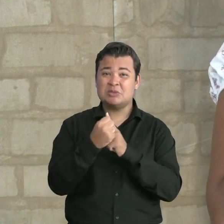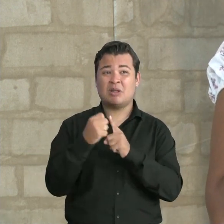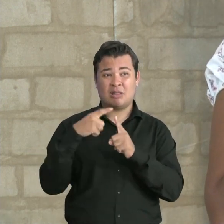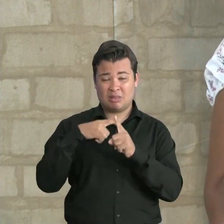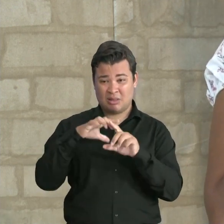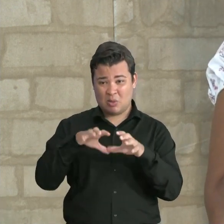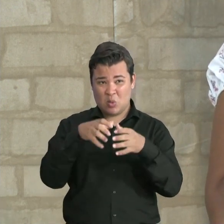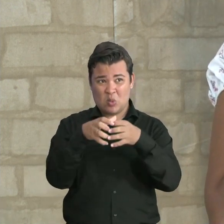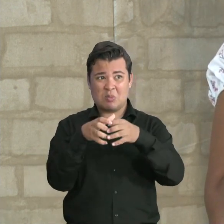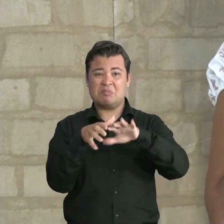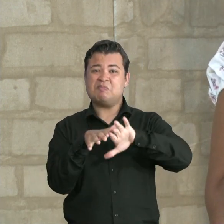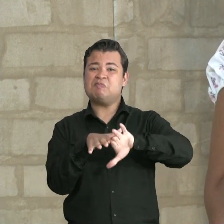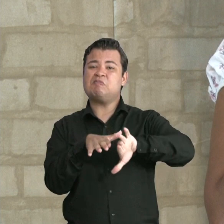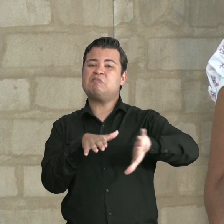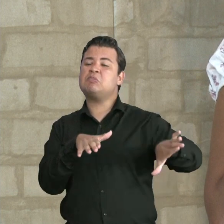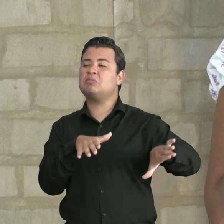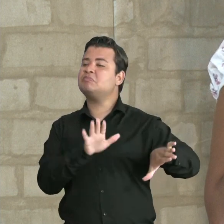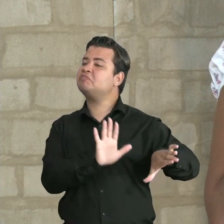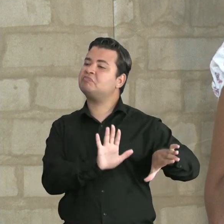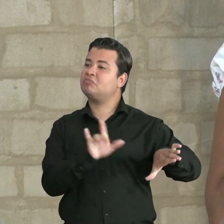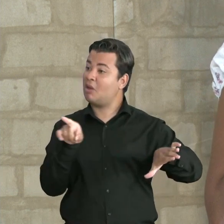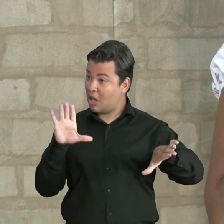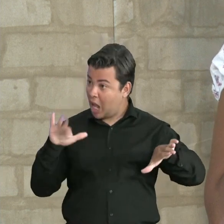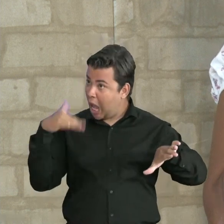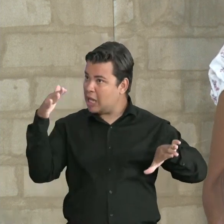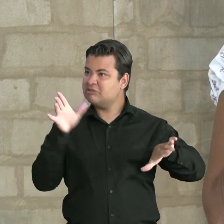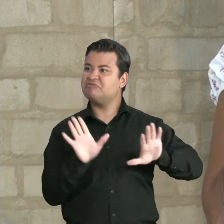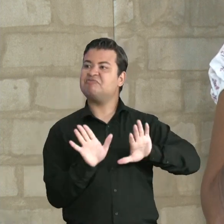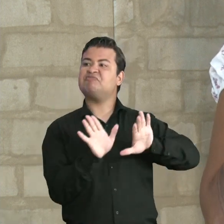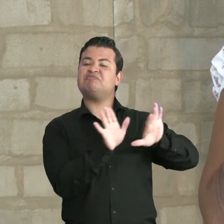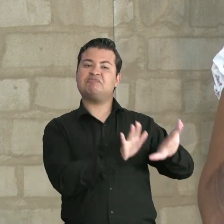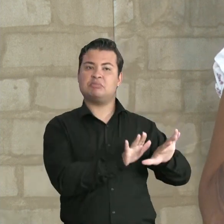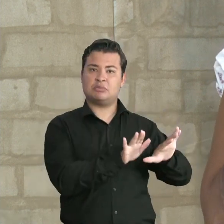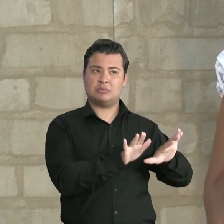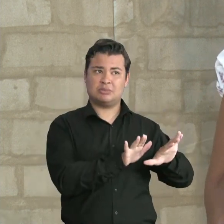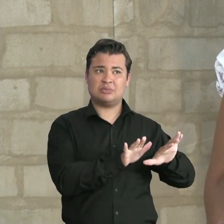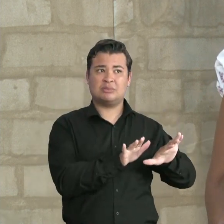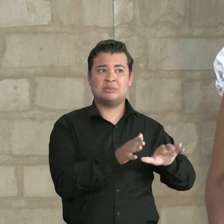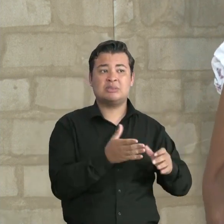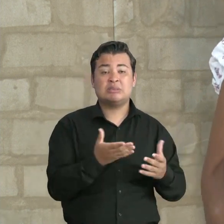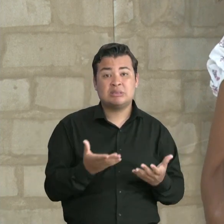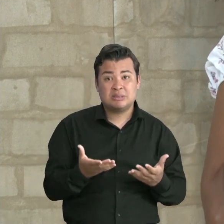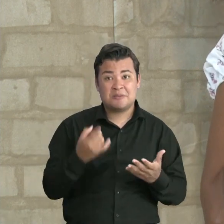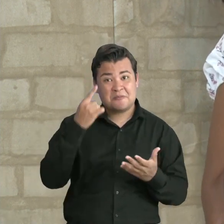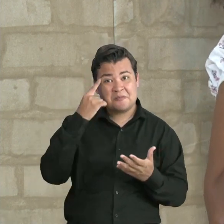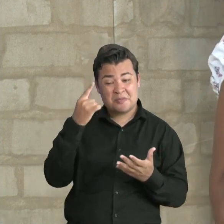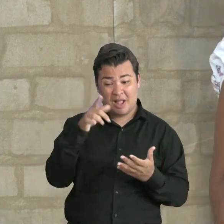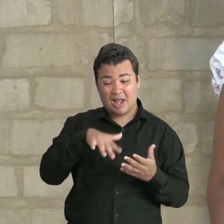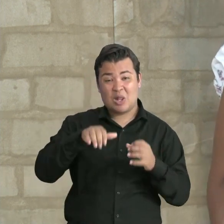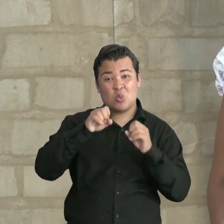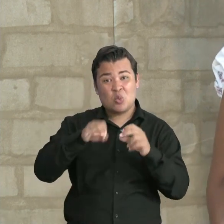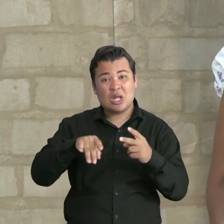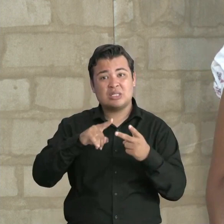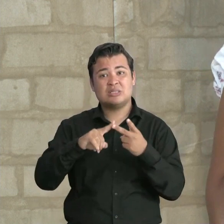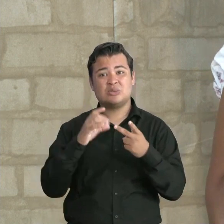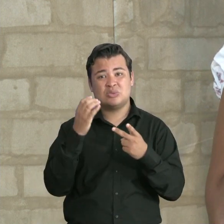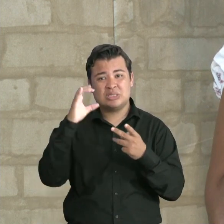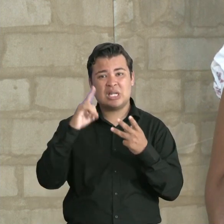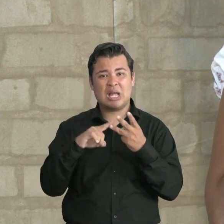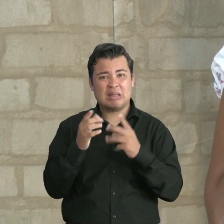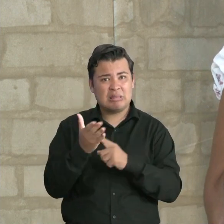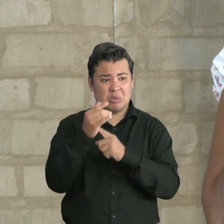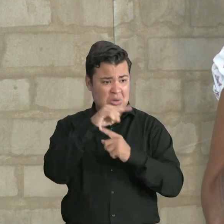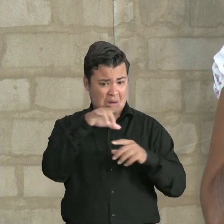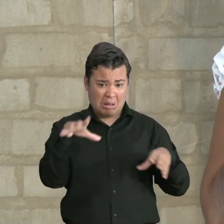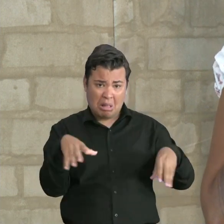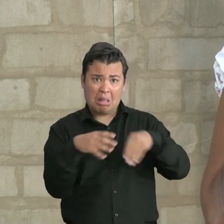fora desses avanços, que não foi contemplada, né, nem em termos de educação, nem em termos de ciência, nem em termos de